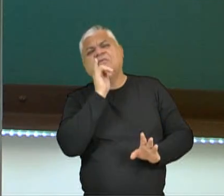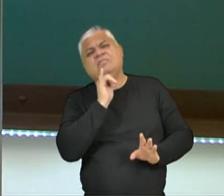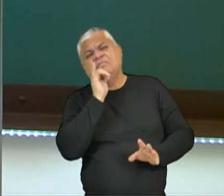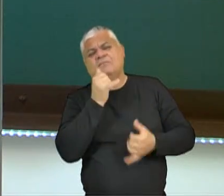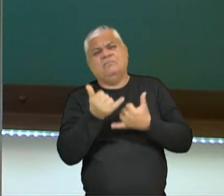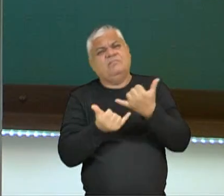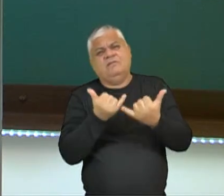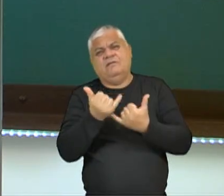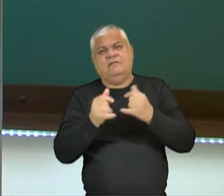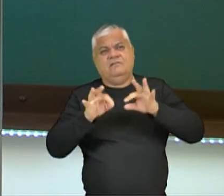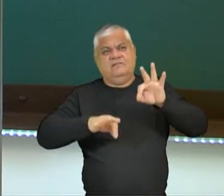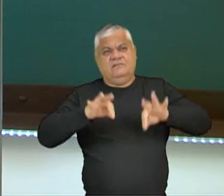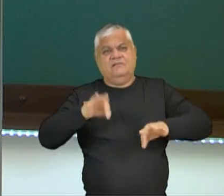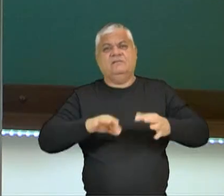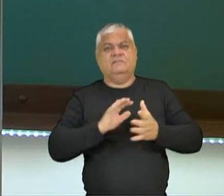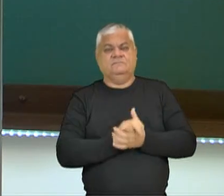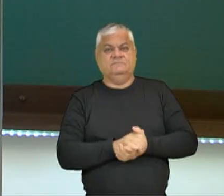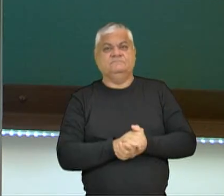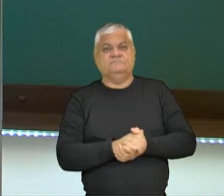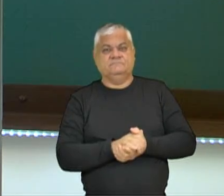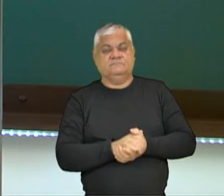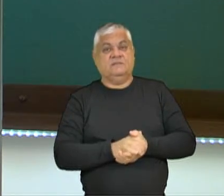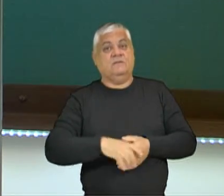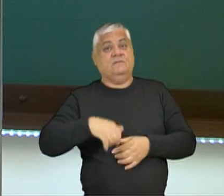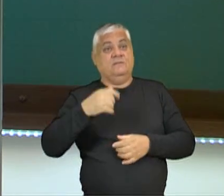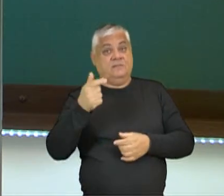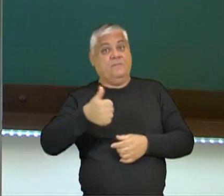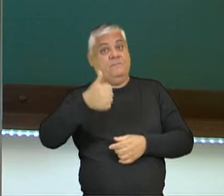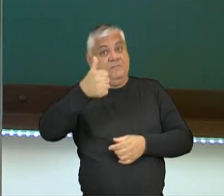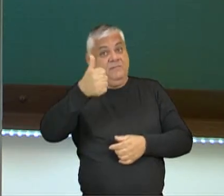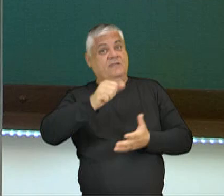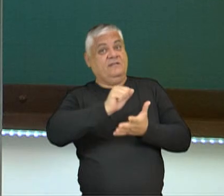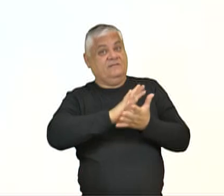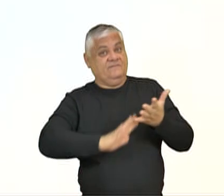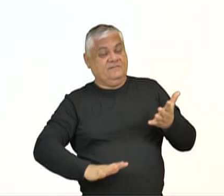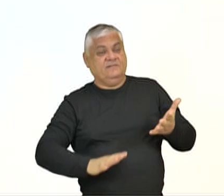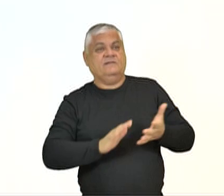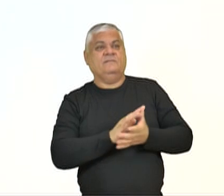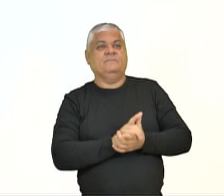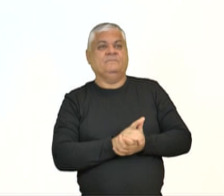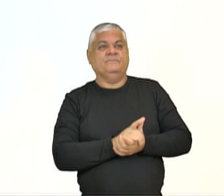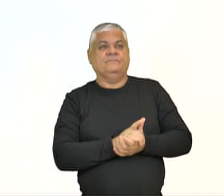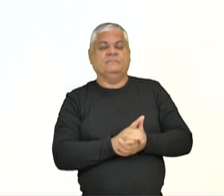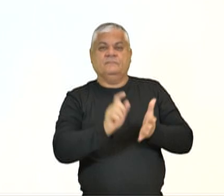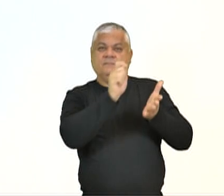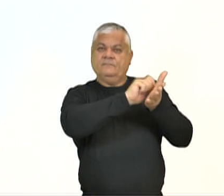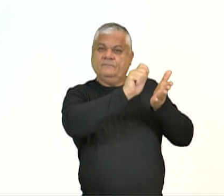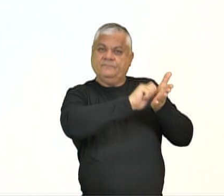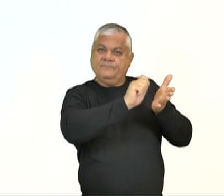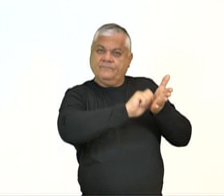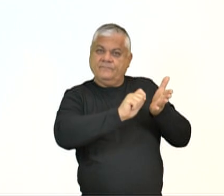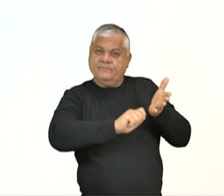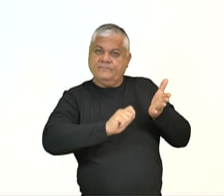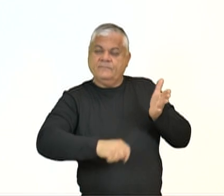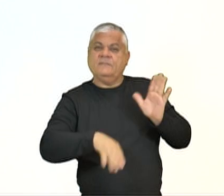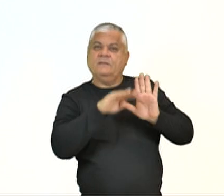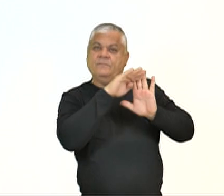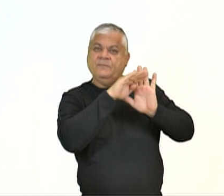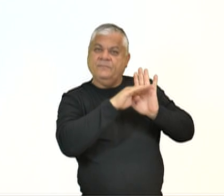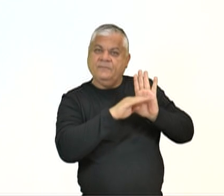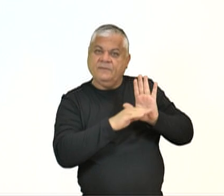um réu ou uma ré. Tá? Então, nossa proposta de atividade para vocês é anotar os passos